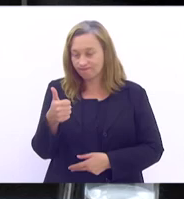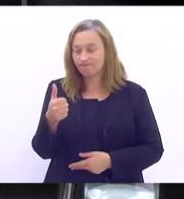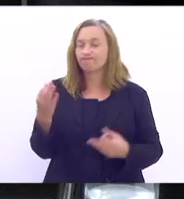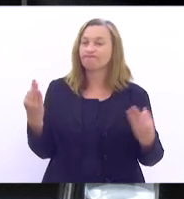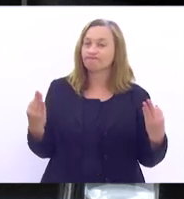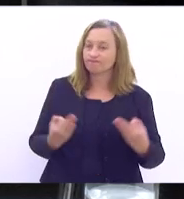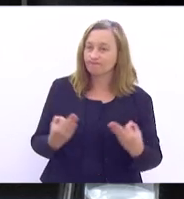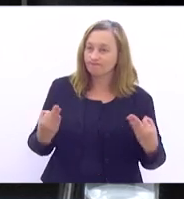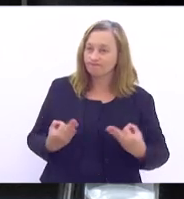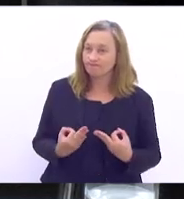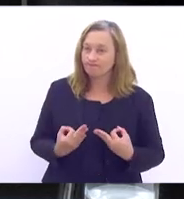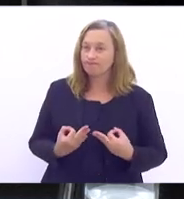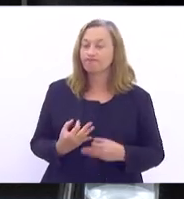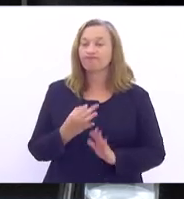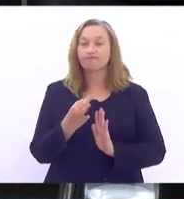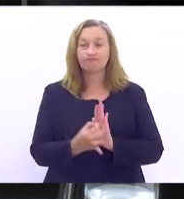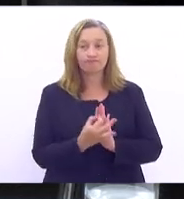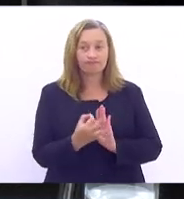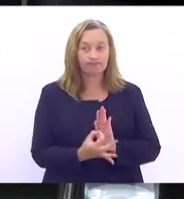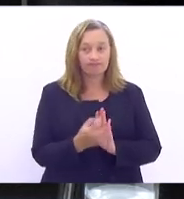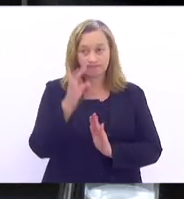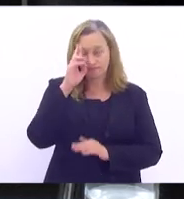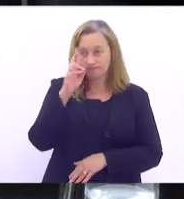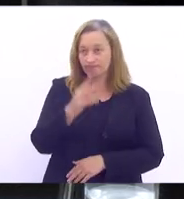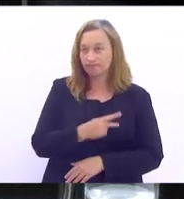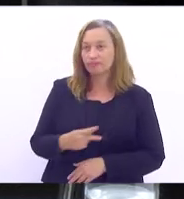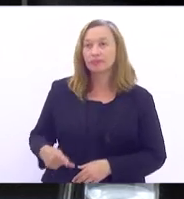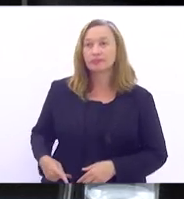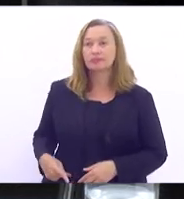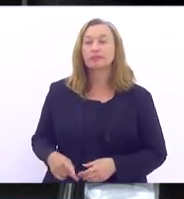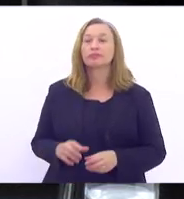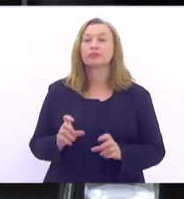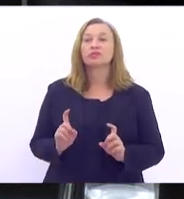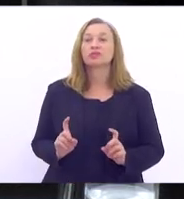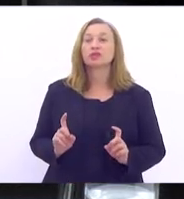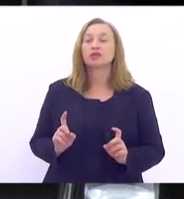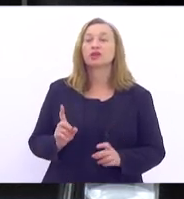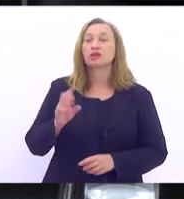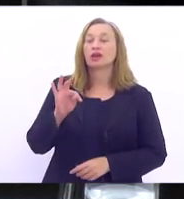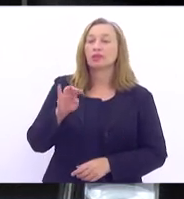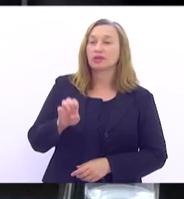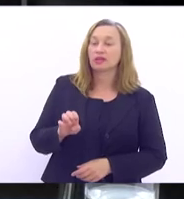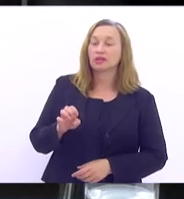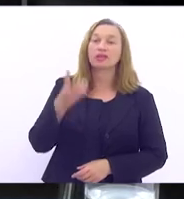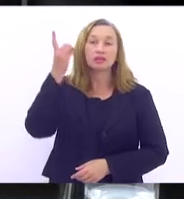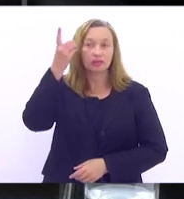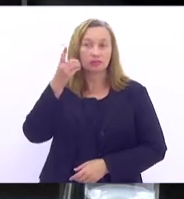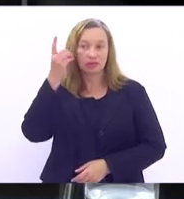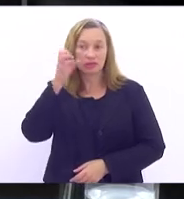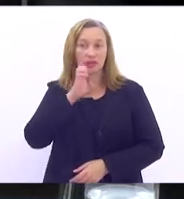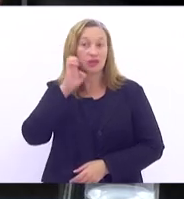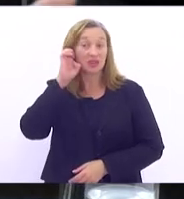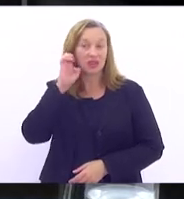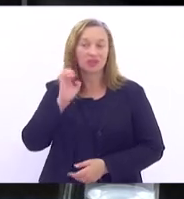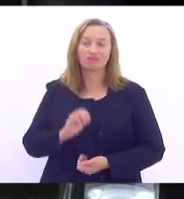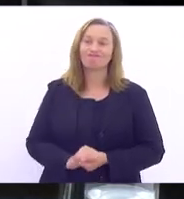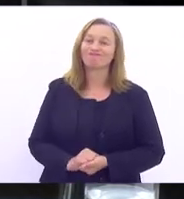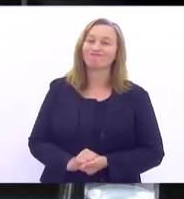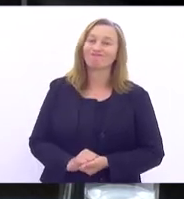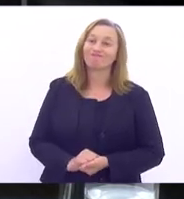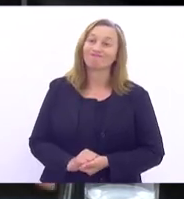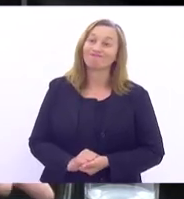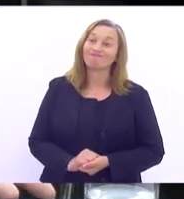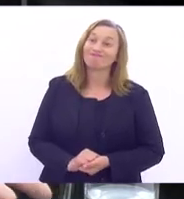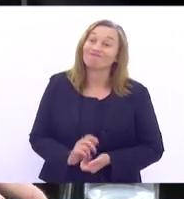Perfeito. Parecer de Vossa Excelência. Perfeito. O gabinete da deputada Élica Takimoto cometeu